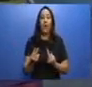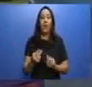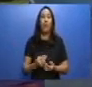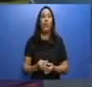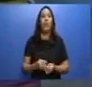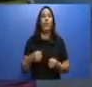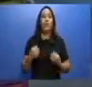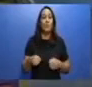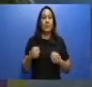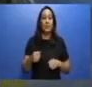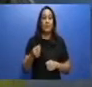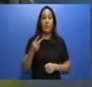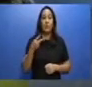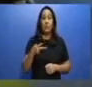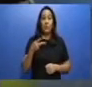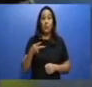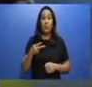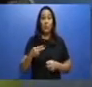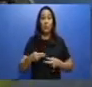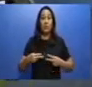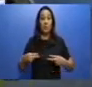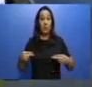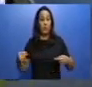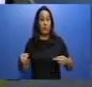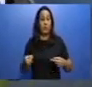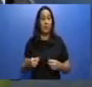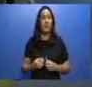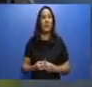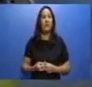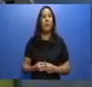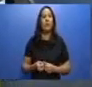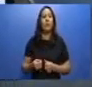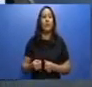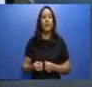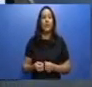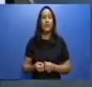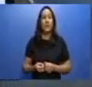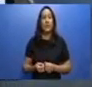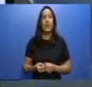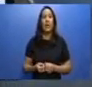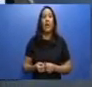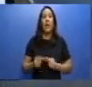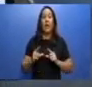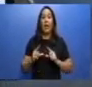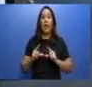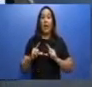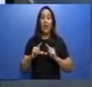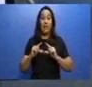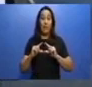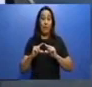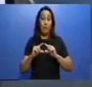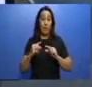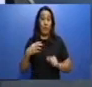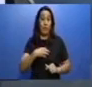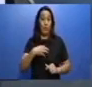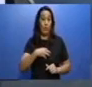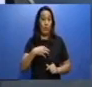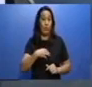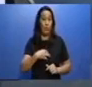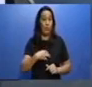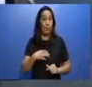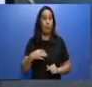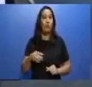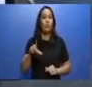2 coisas. Eu tenho que observar, neste caso aqui, a forma geométrica, qual será